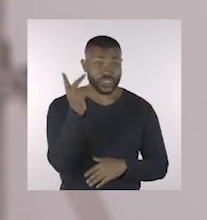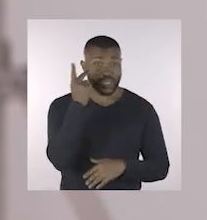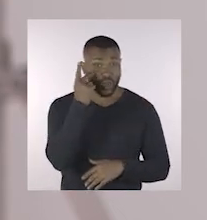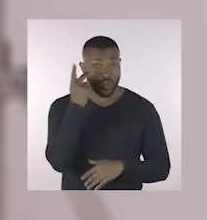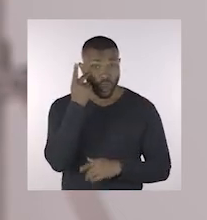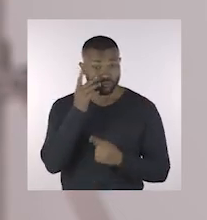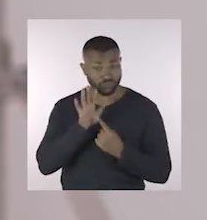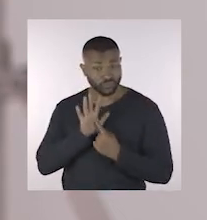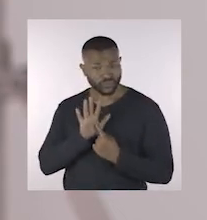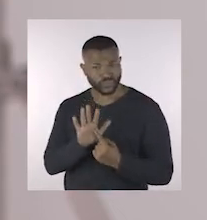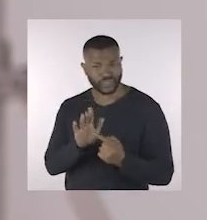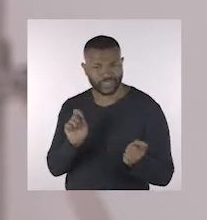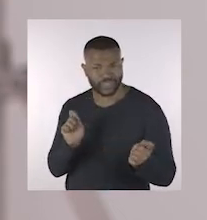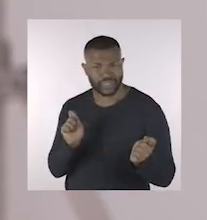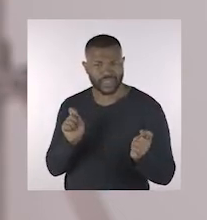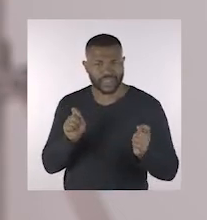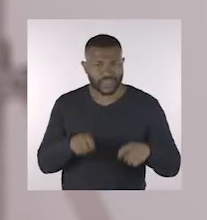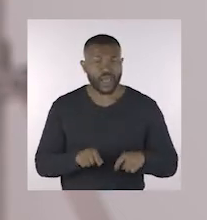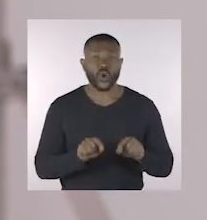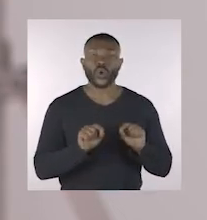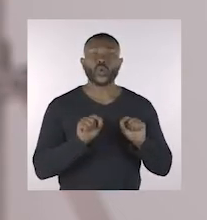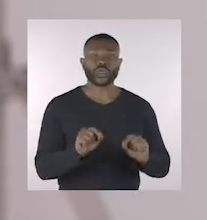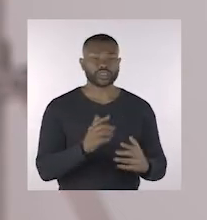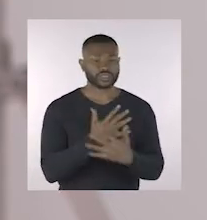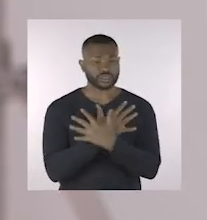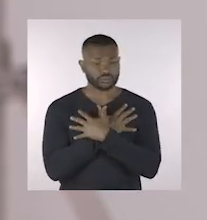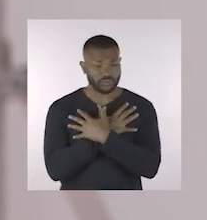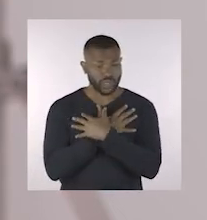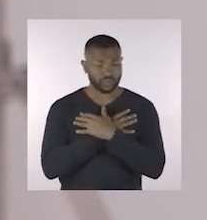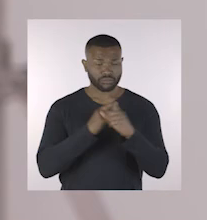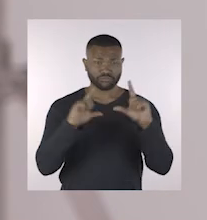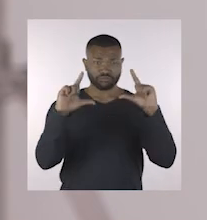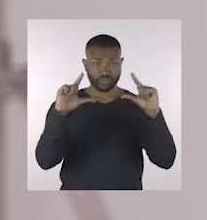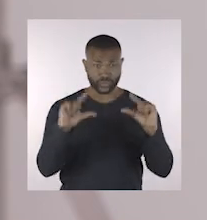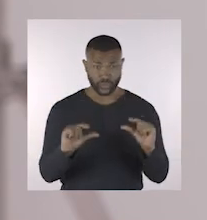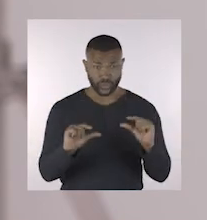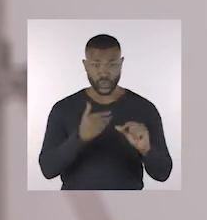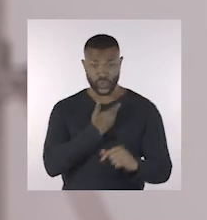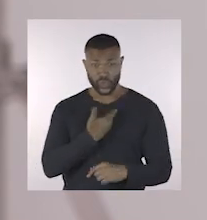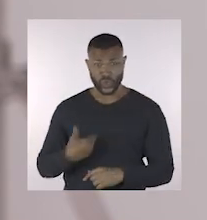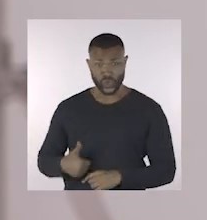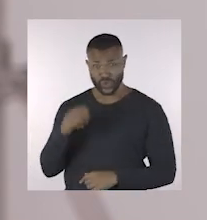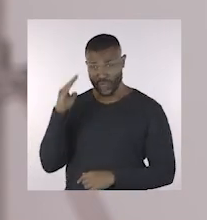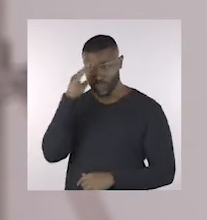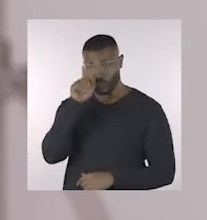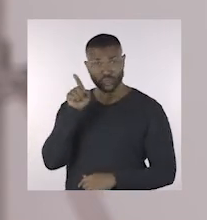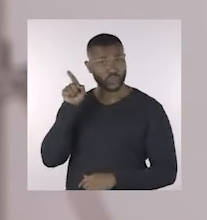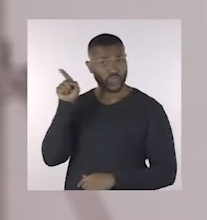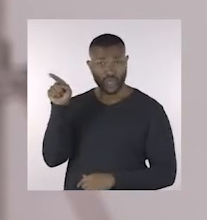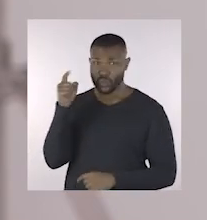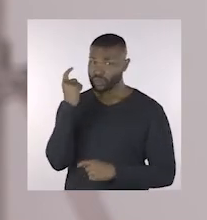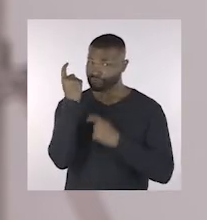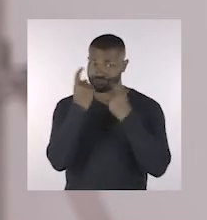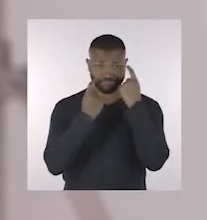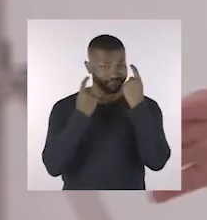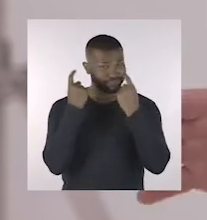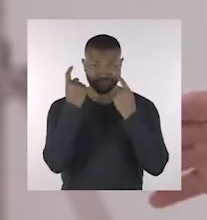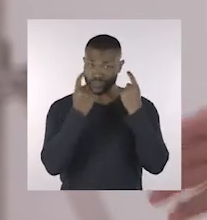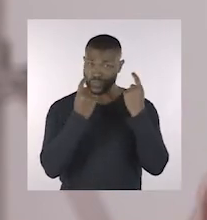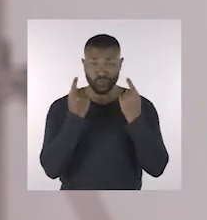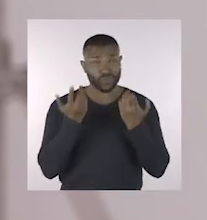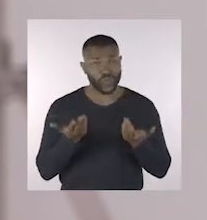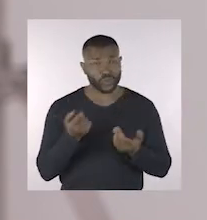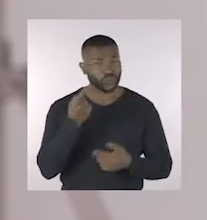São Paulo vai mostrar que é possível reduzir o desemprego coisa que o governo do bolsonaro Não tá